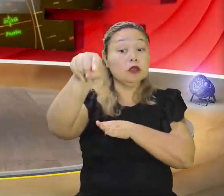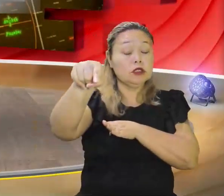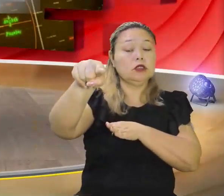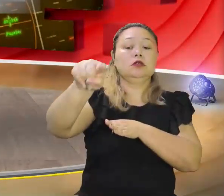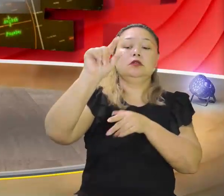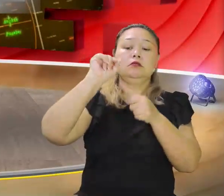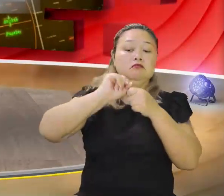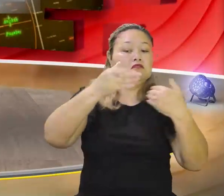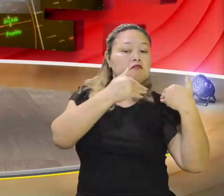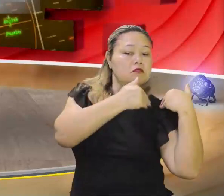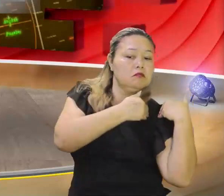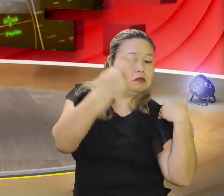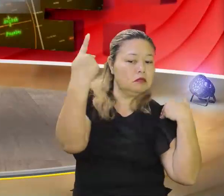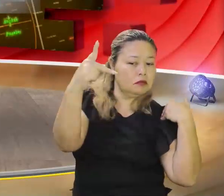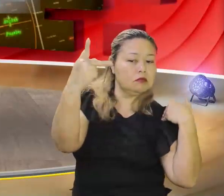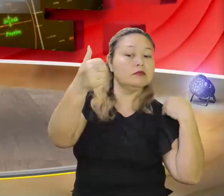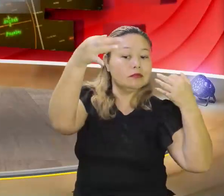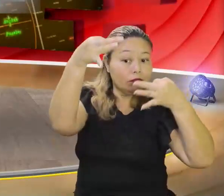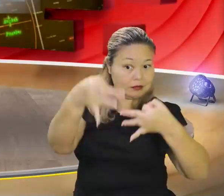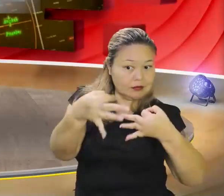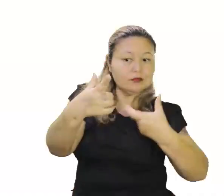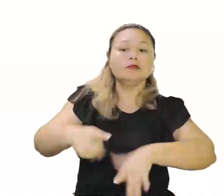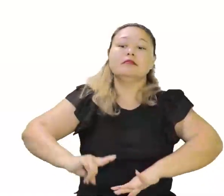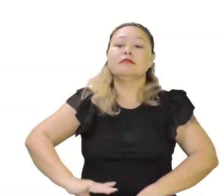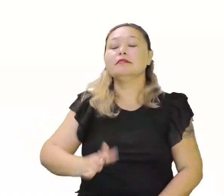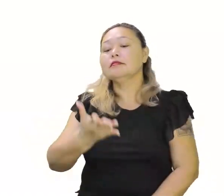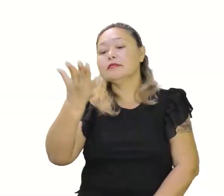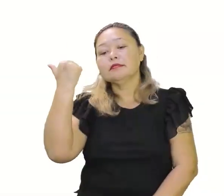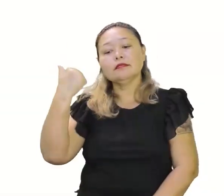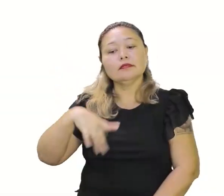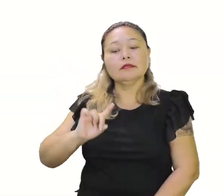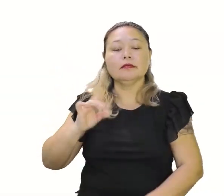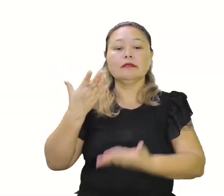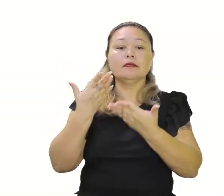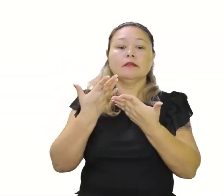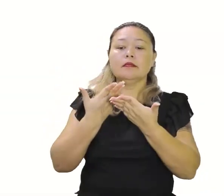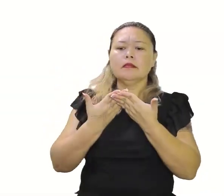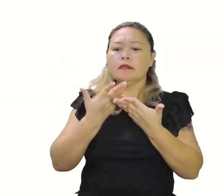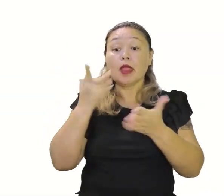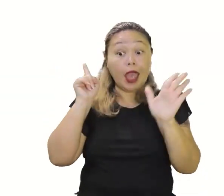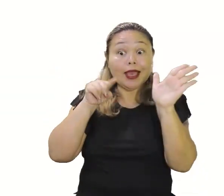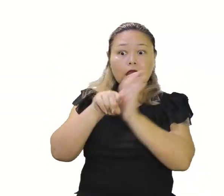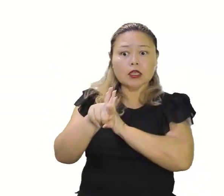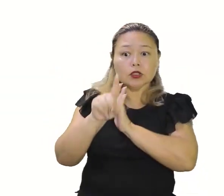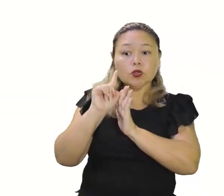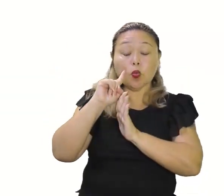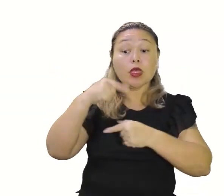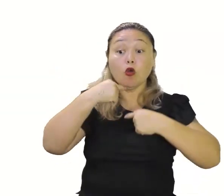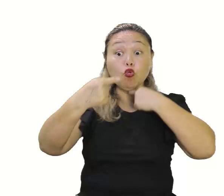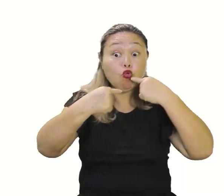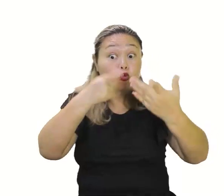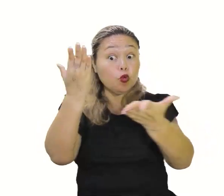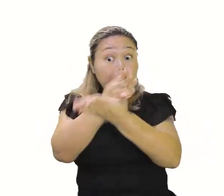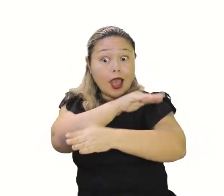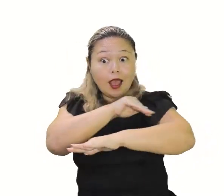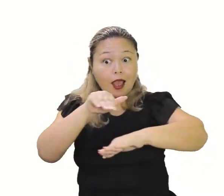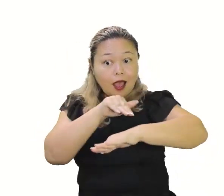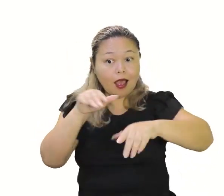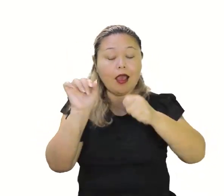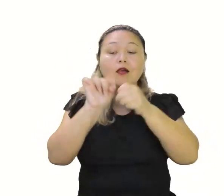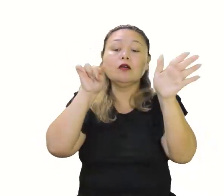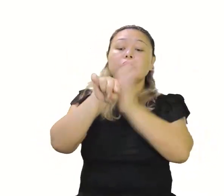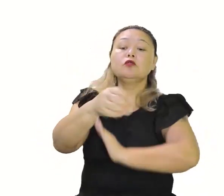maior responsabilidade, certo? Certinho. Vamos lá então, vamos para as questões, né? Tirando as dúvidas, a questão de número 1 diz